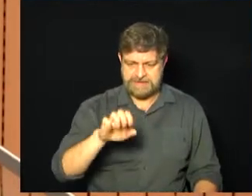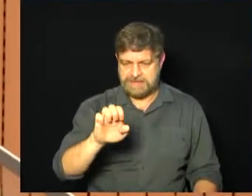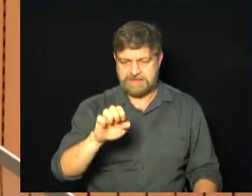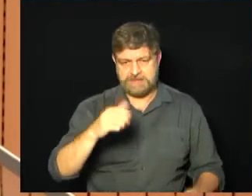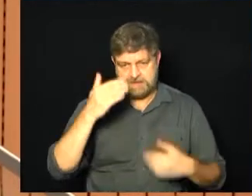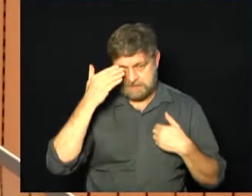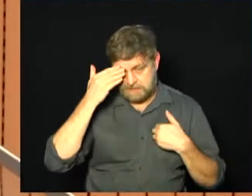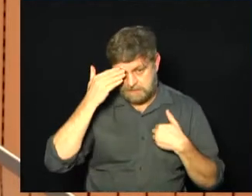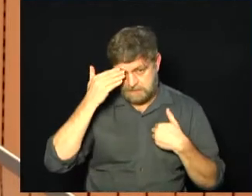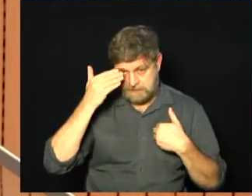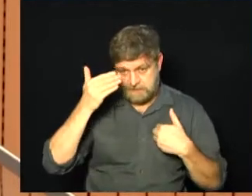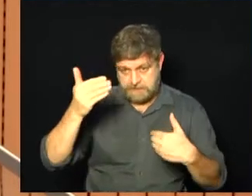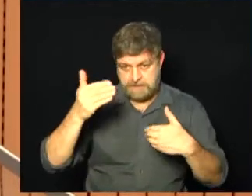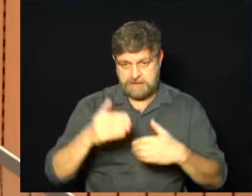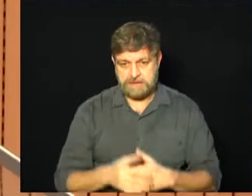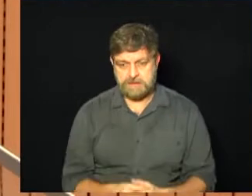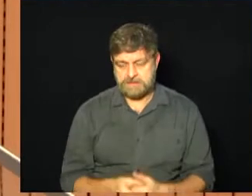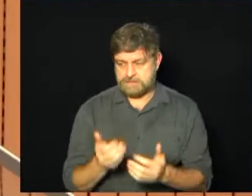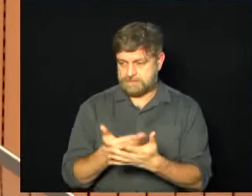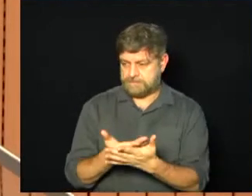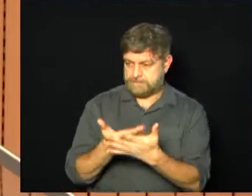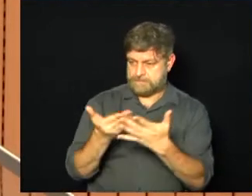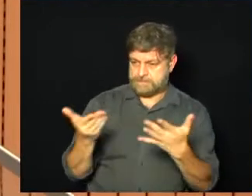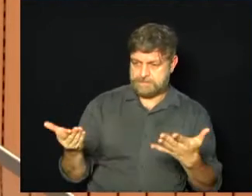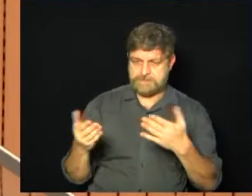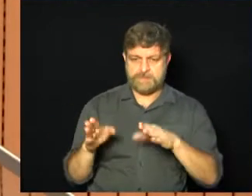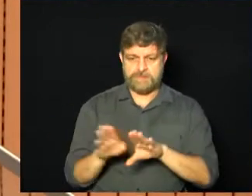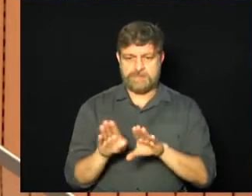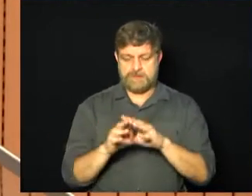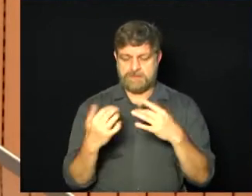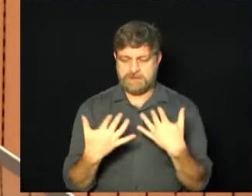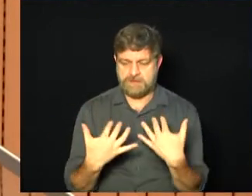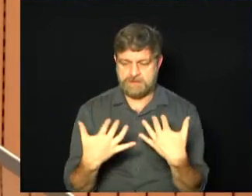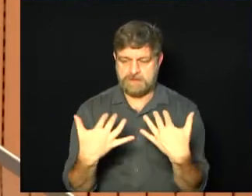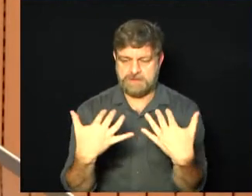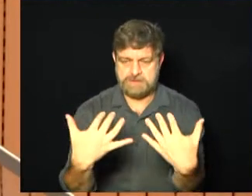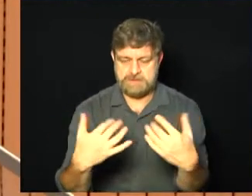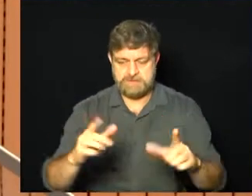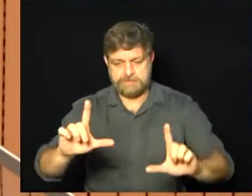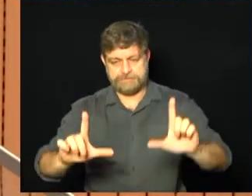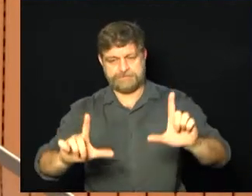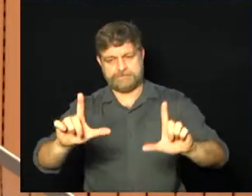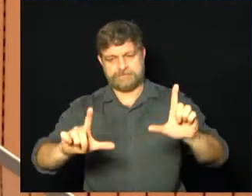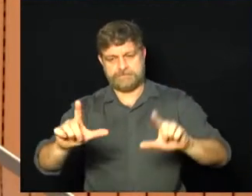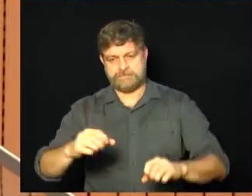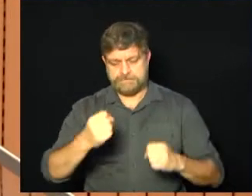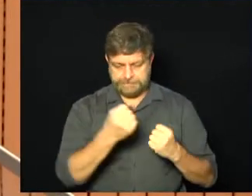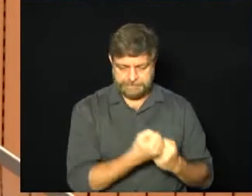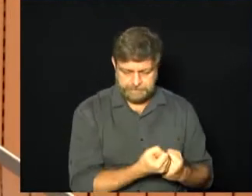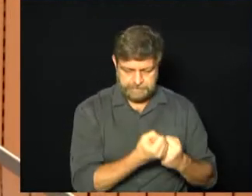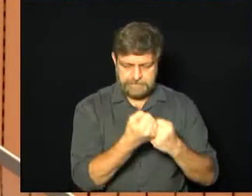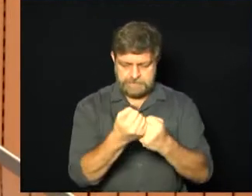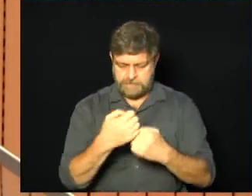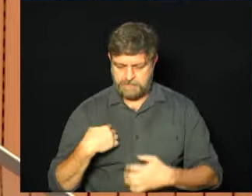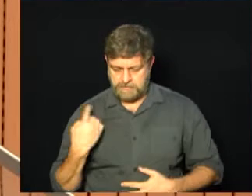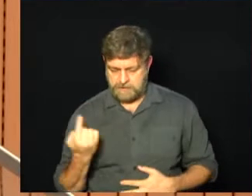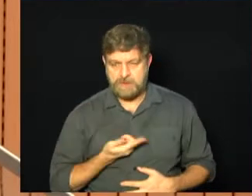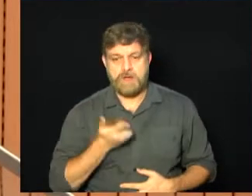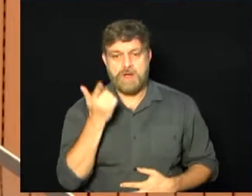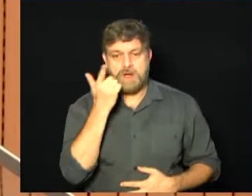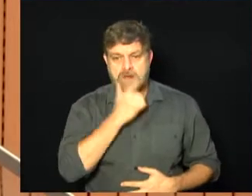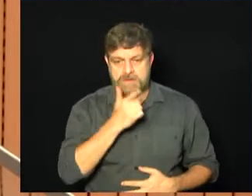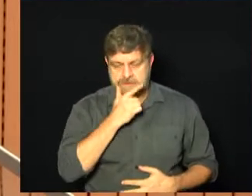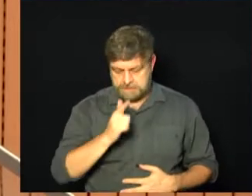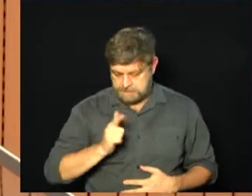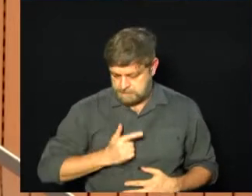Agradeço a esses que estejam também nos assistindo e cujo apoio nos tem possibilitado levar a bom